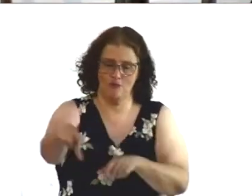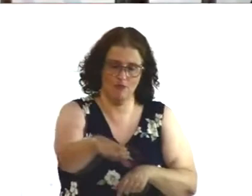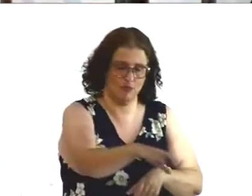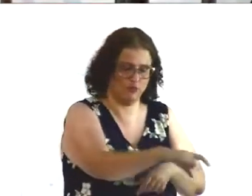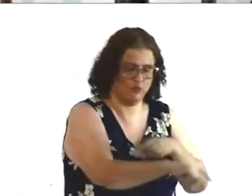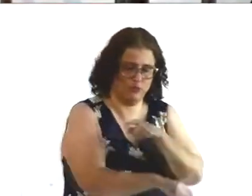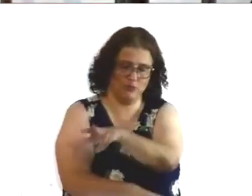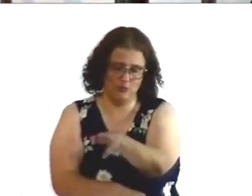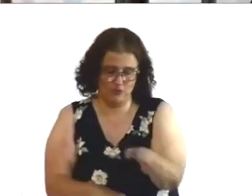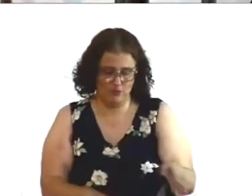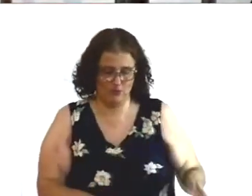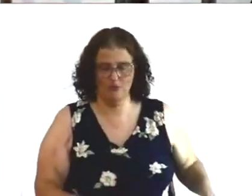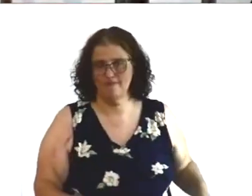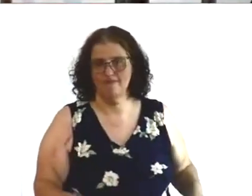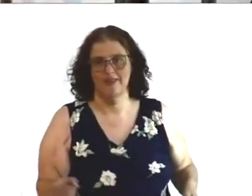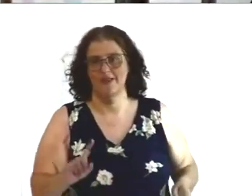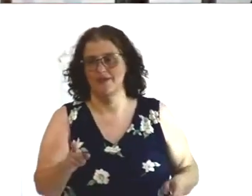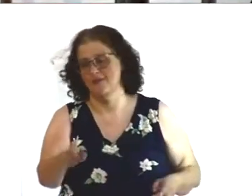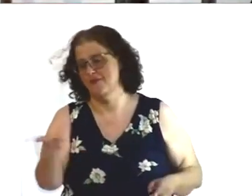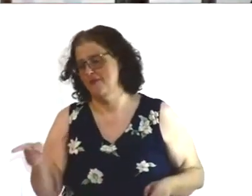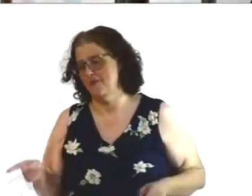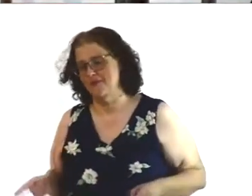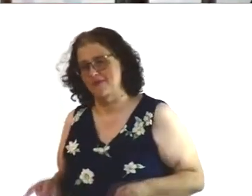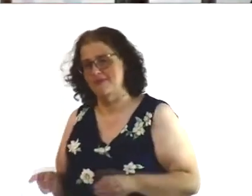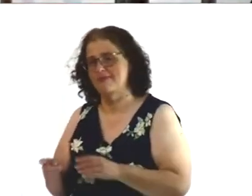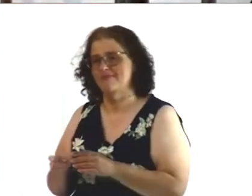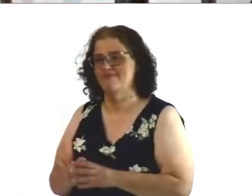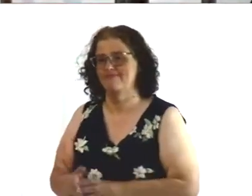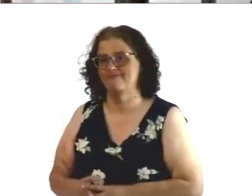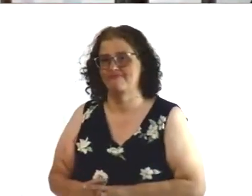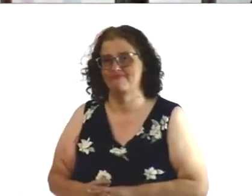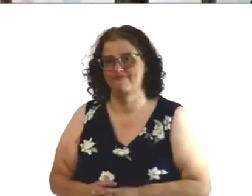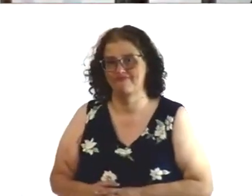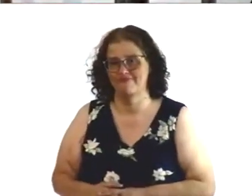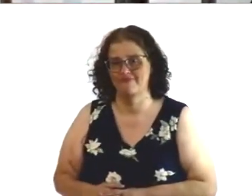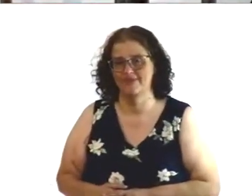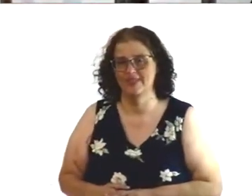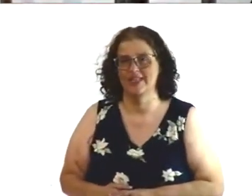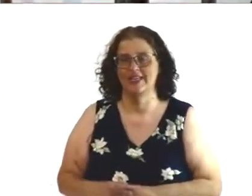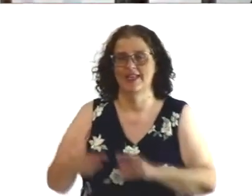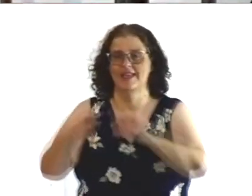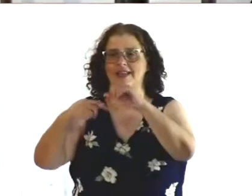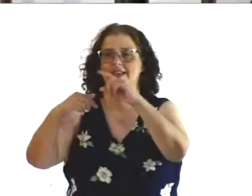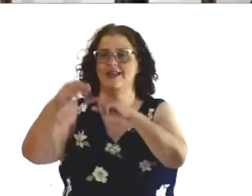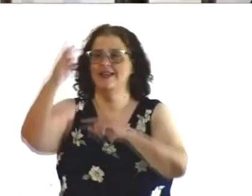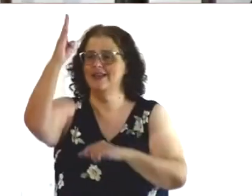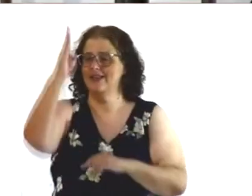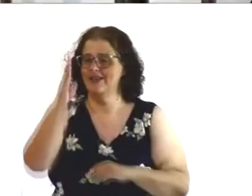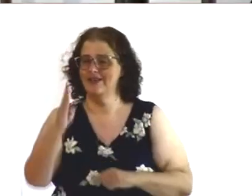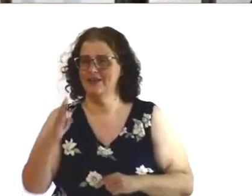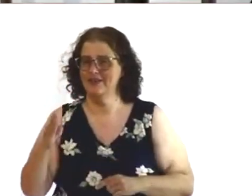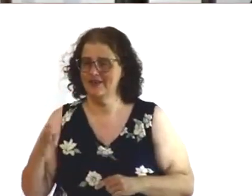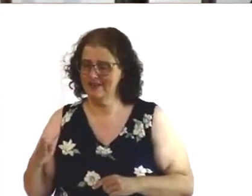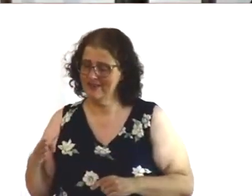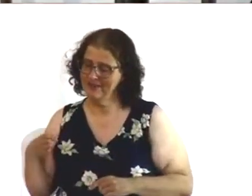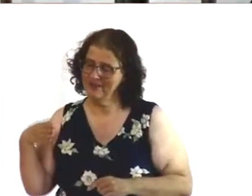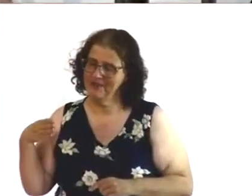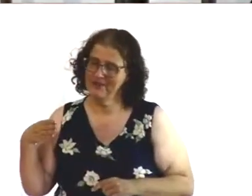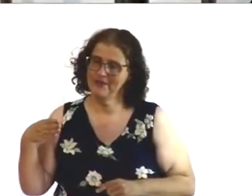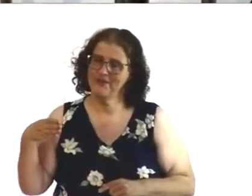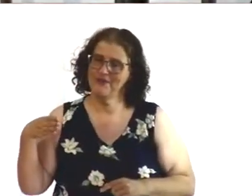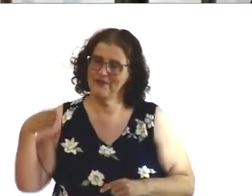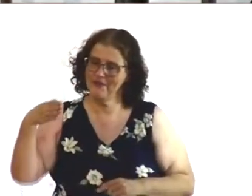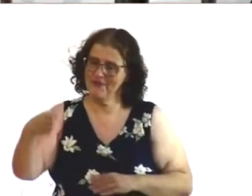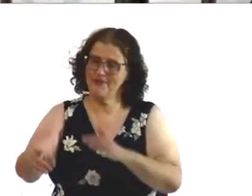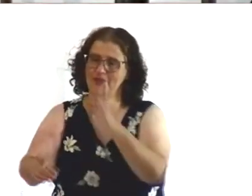Mas eles seguem naquele caminho, a estrela guiando, a palavra confirmando, chegaram até onde o menino